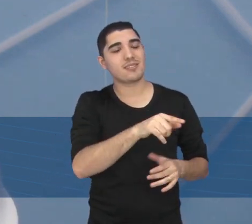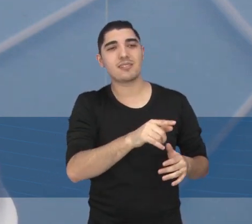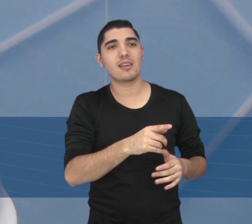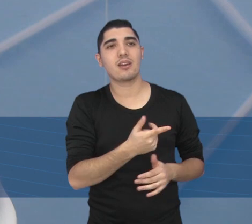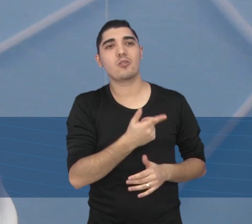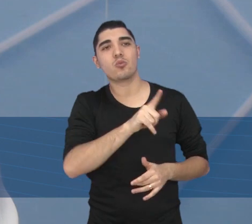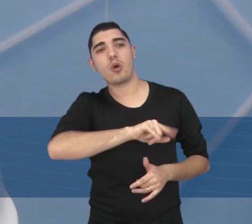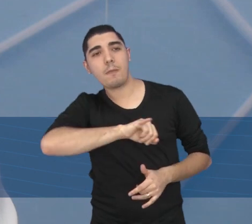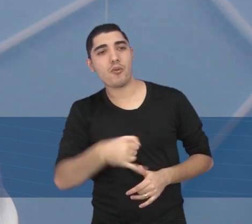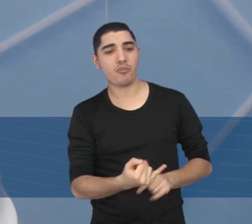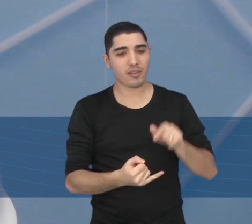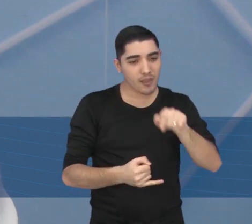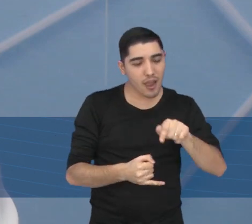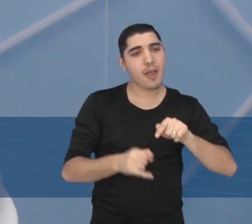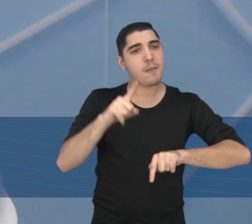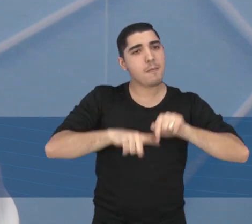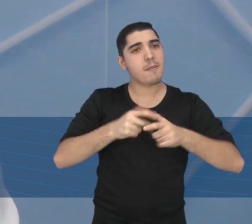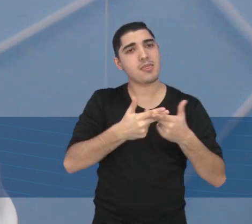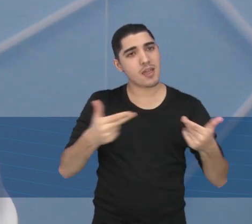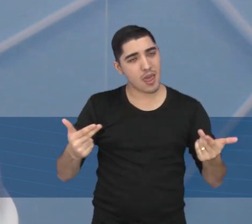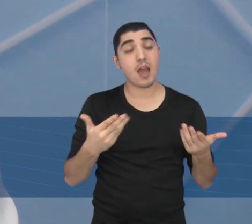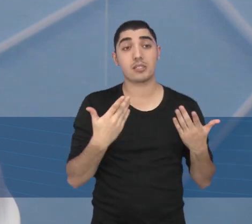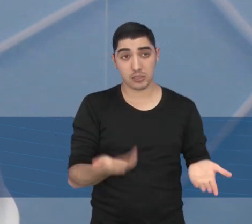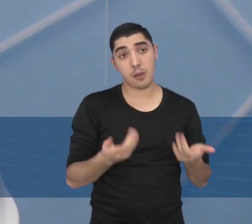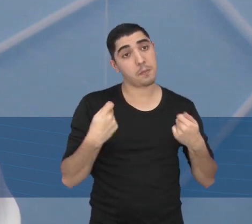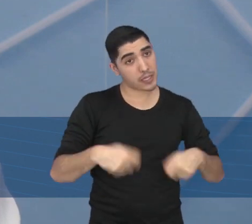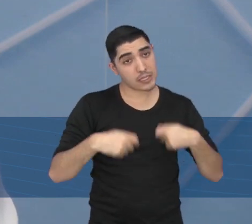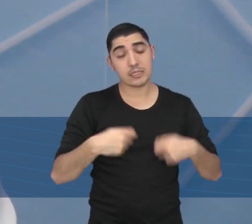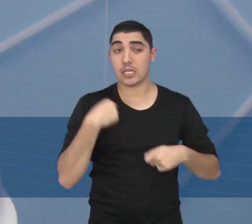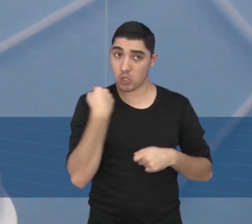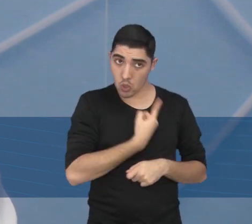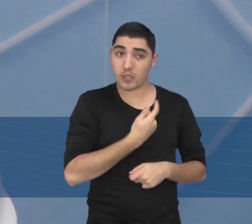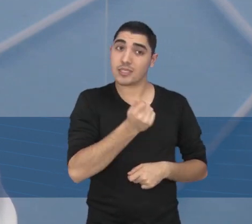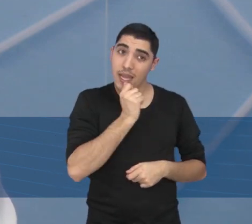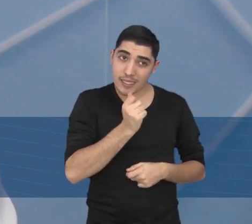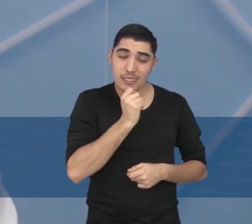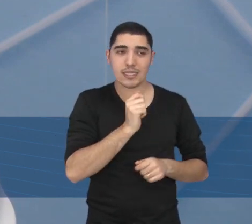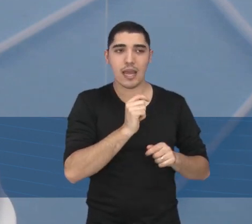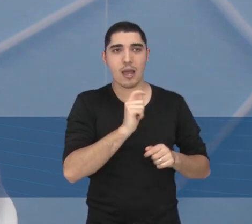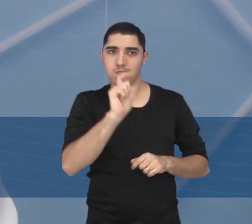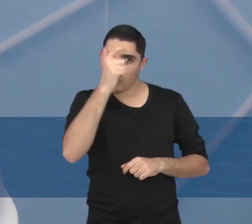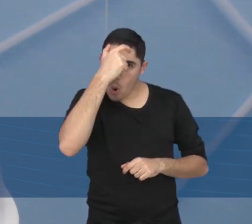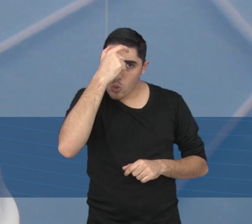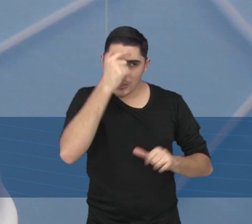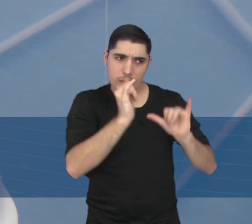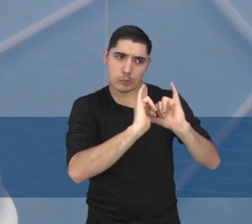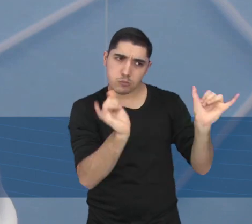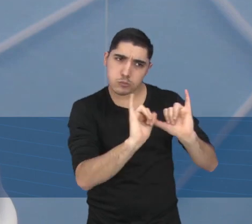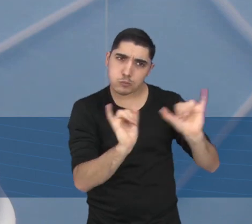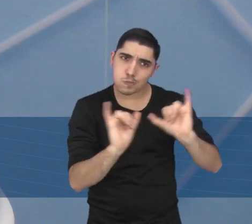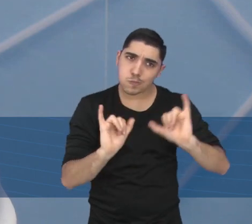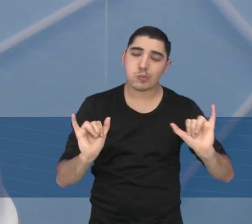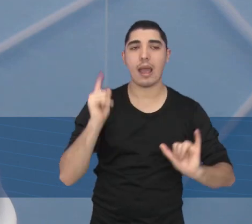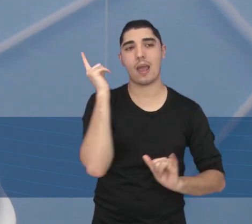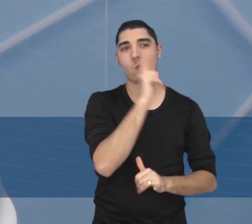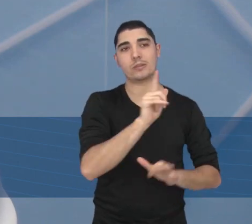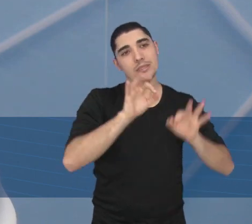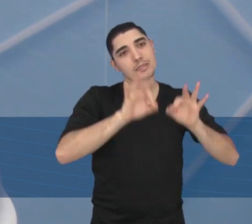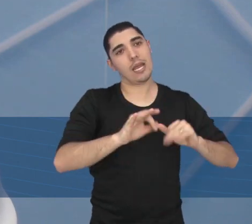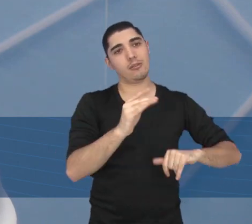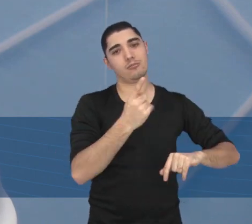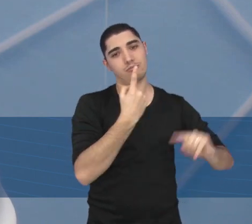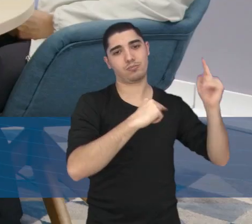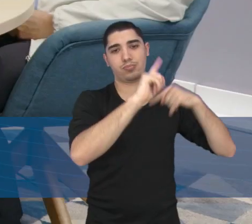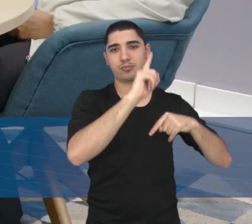esses recursos desses equipamentos. Então, eu acho que a gente tem que caminhar bastante nessa linha da conscientização para gerar um engajamento.